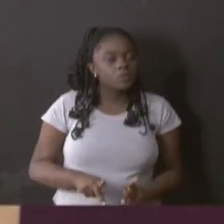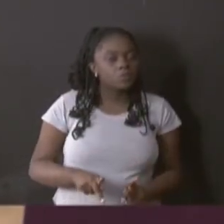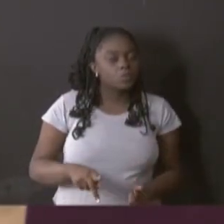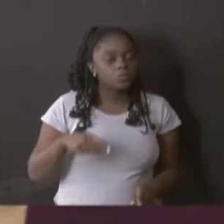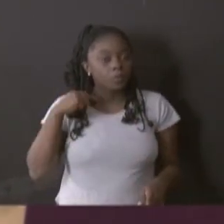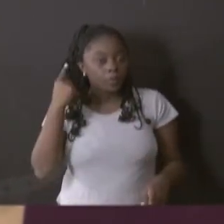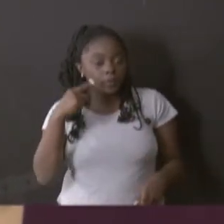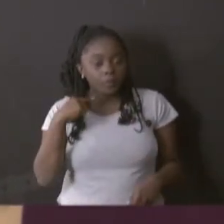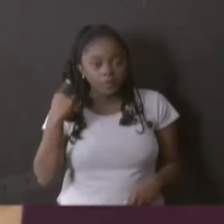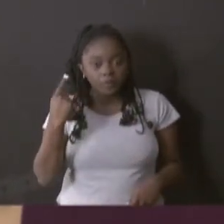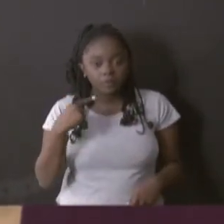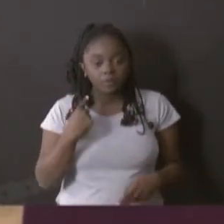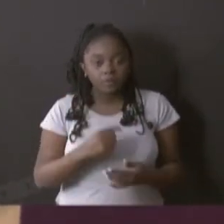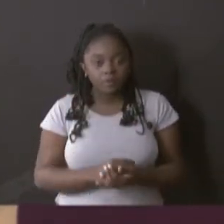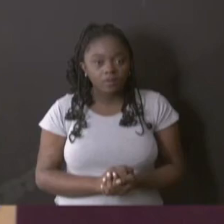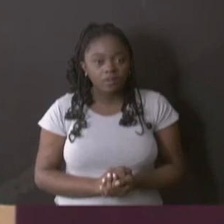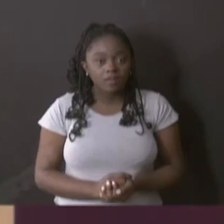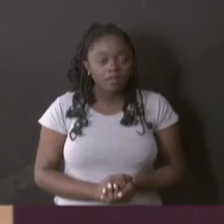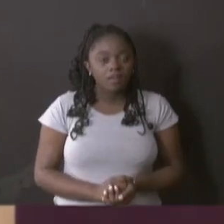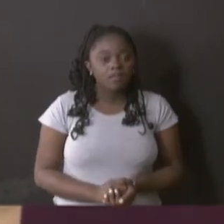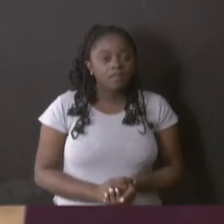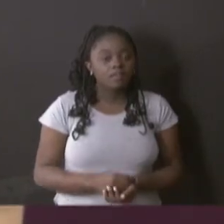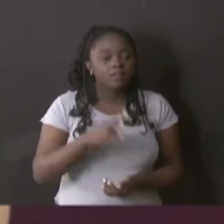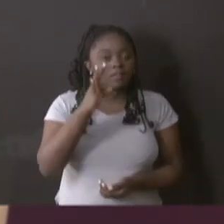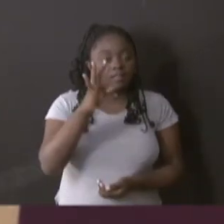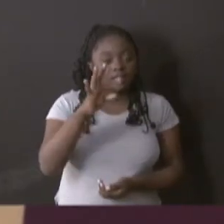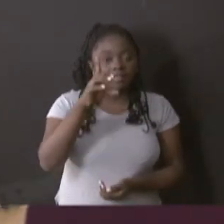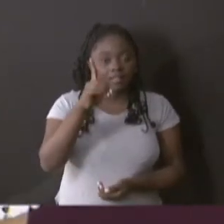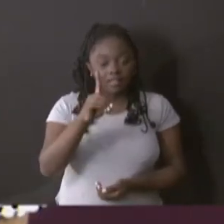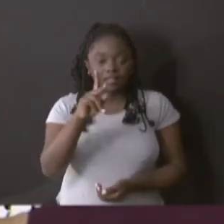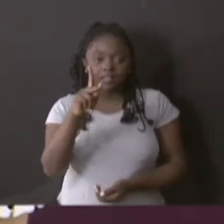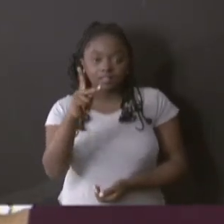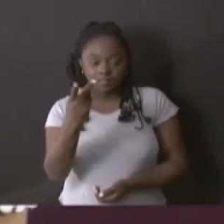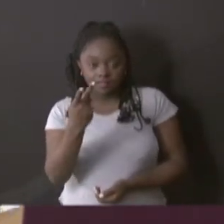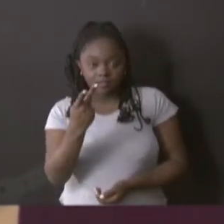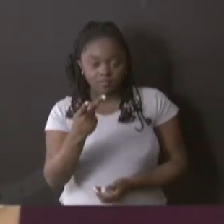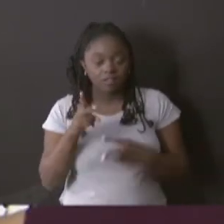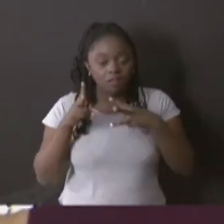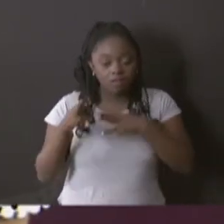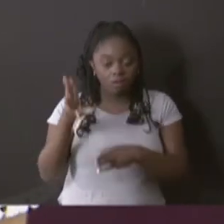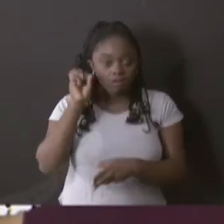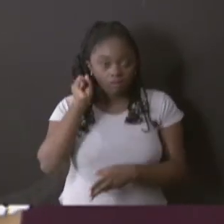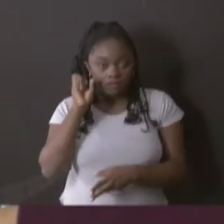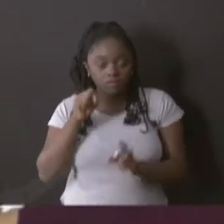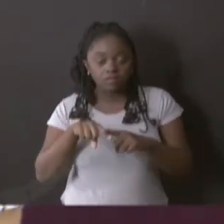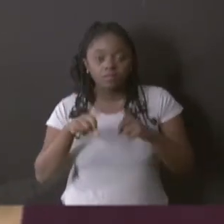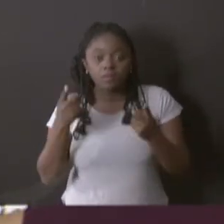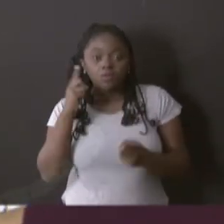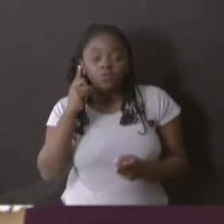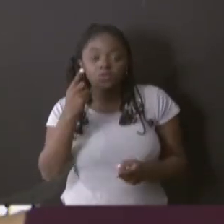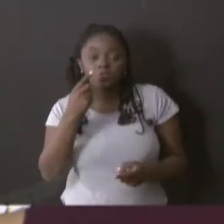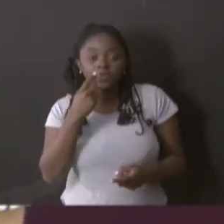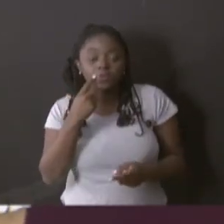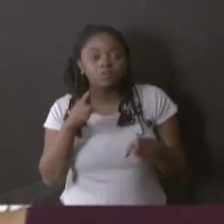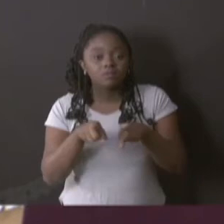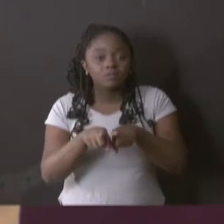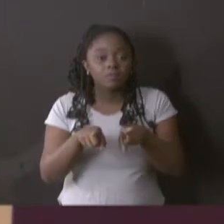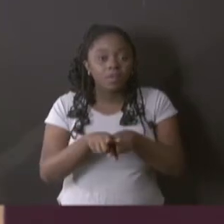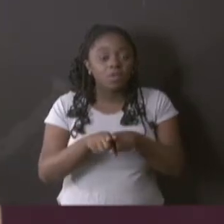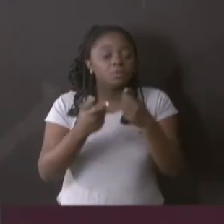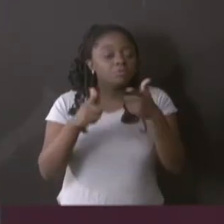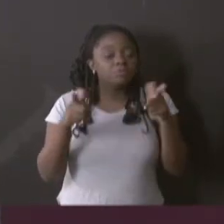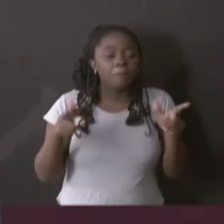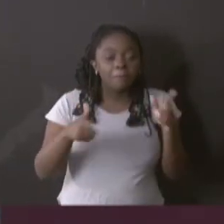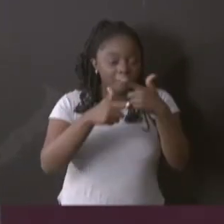debilidade, TDAH, como um ouvinte. Uhum. Mas tem surdo que não tem nenhum acometimento de